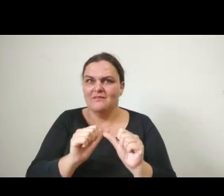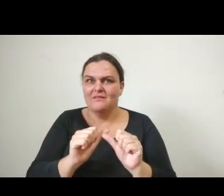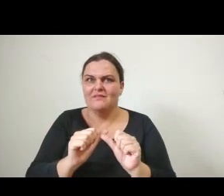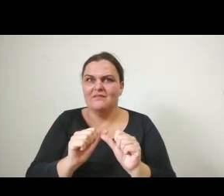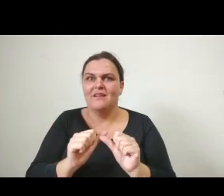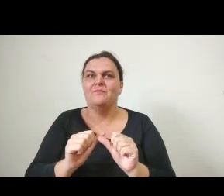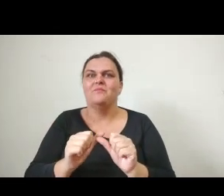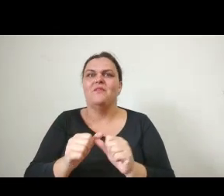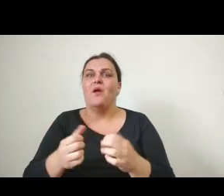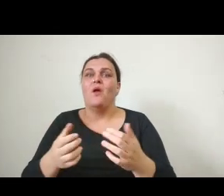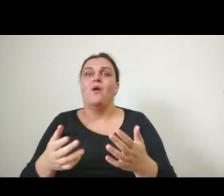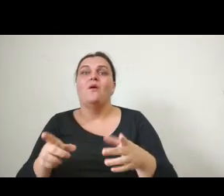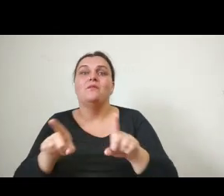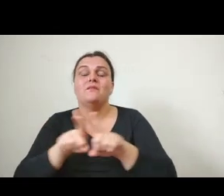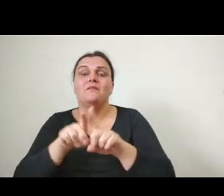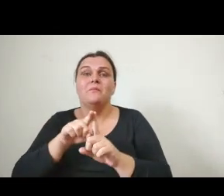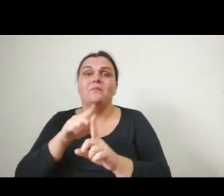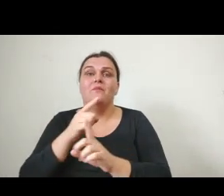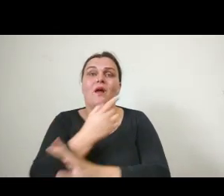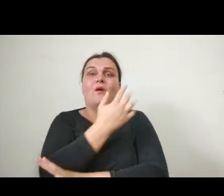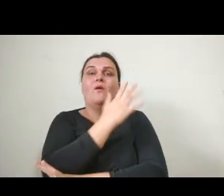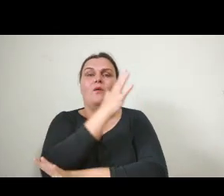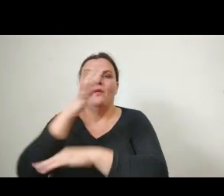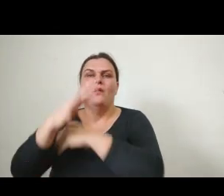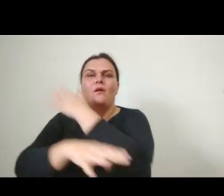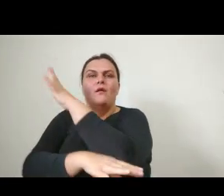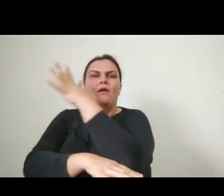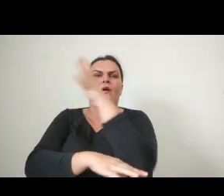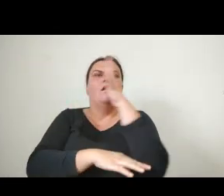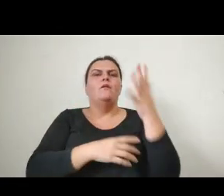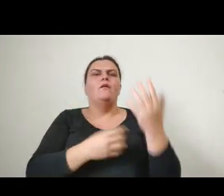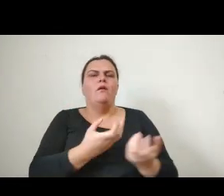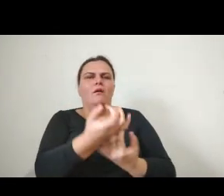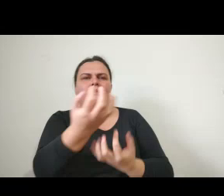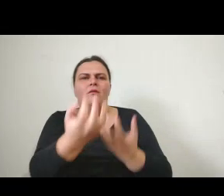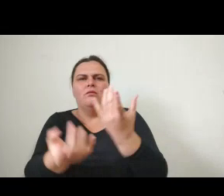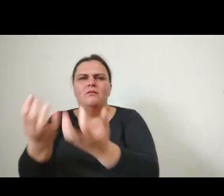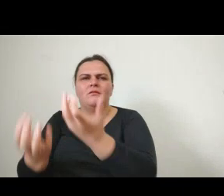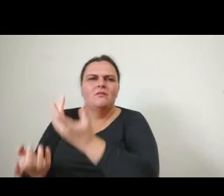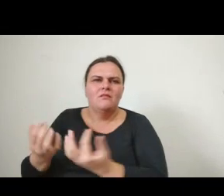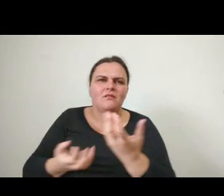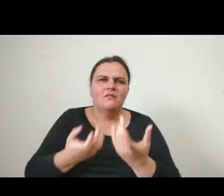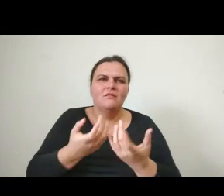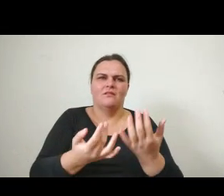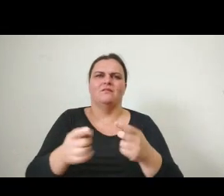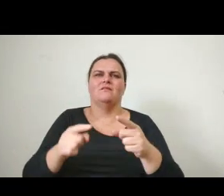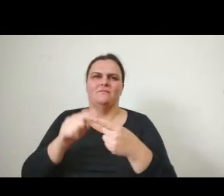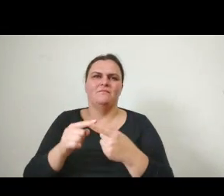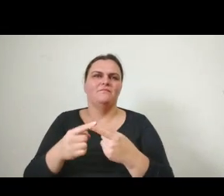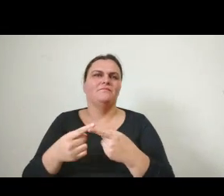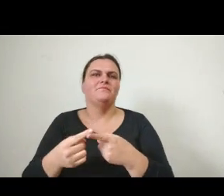incêndios florestais, né, como vocês já devem saber, eles são devastadores para a biodiversidade.